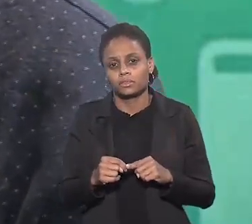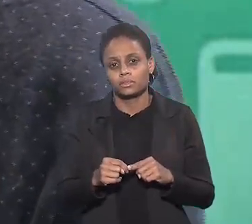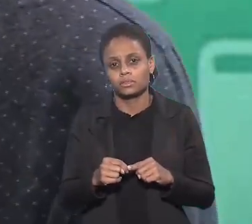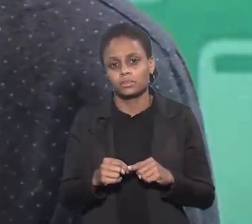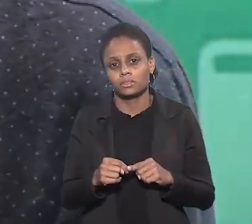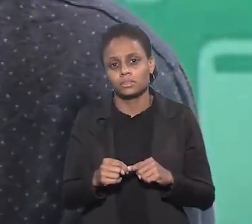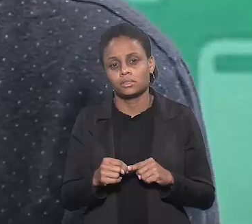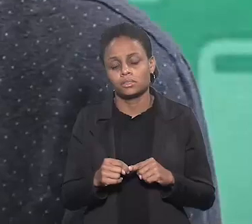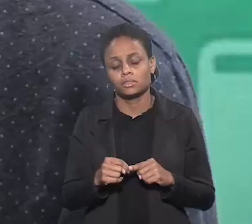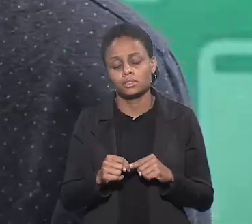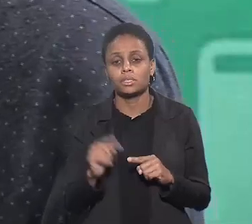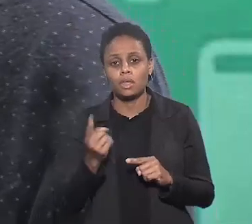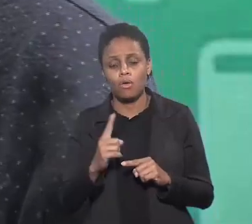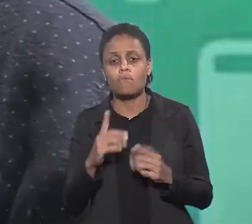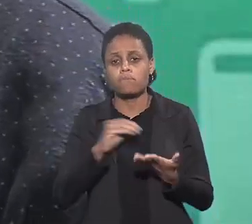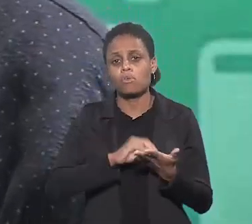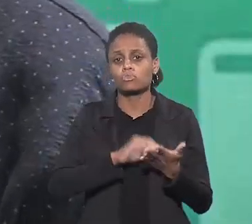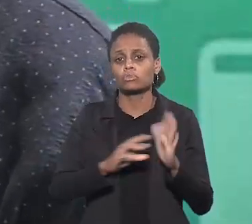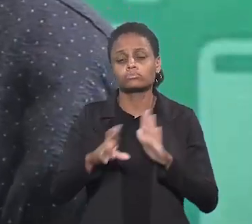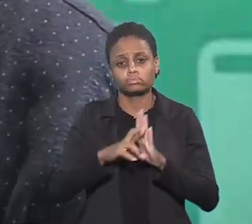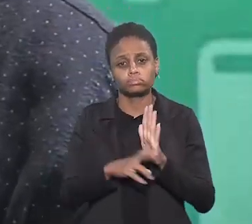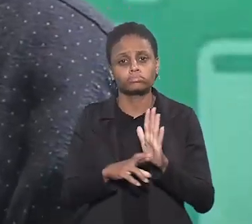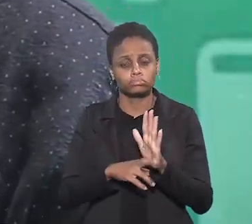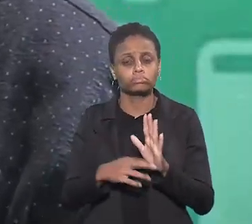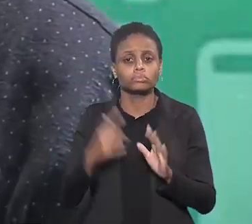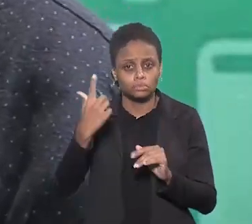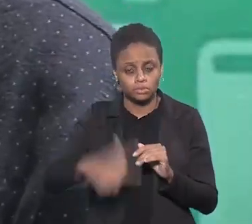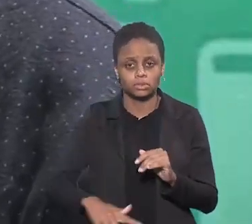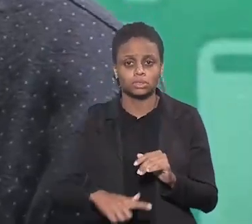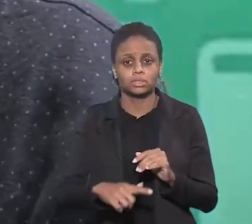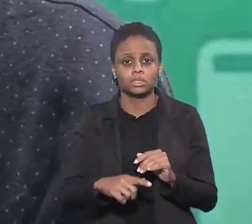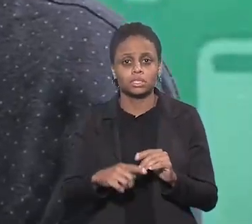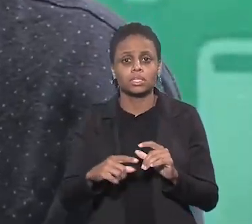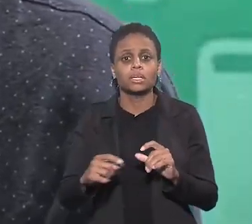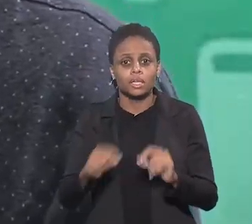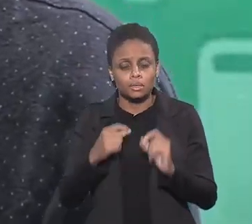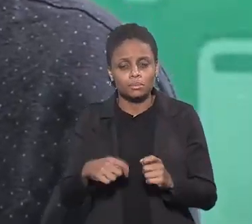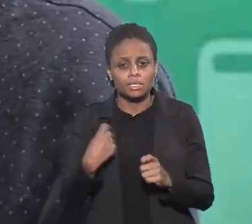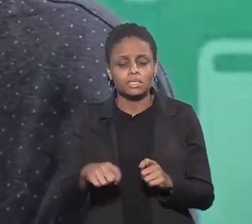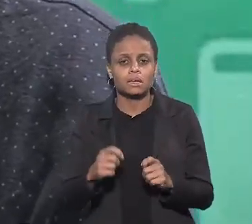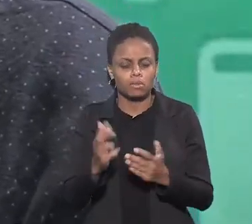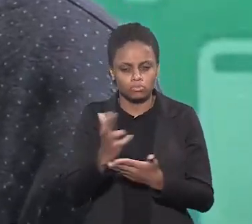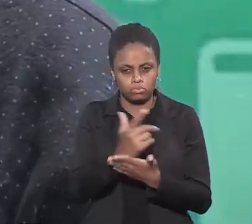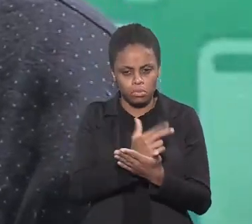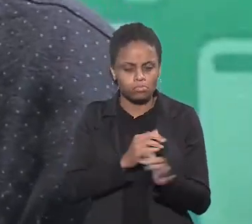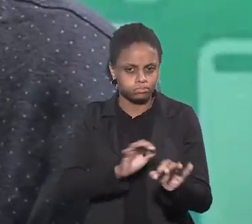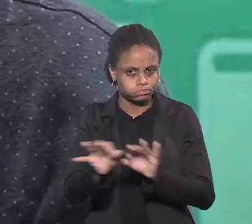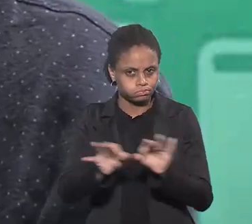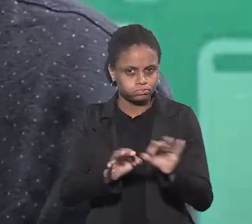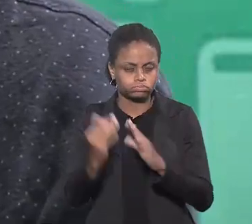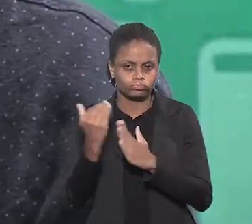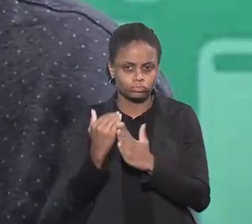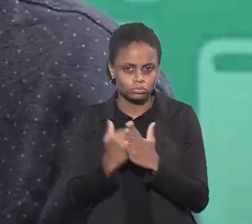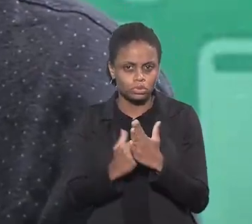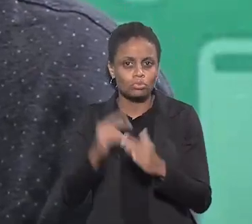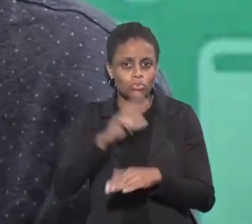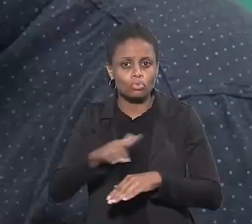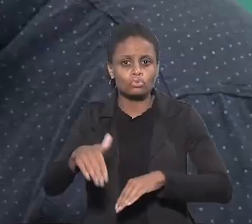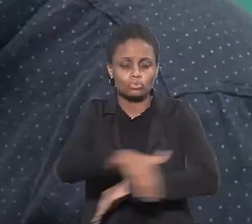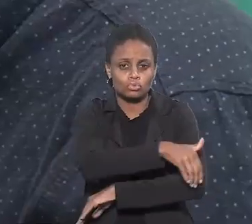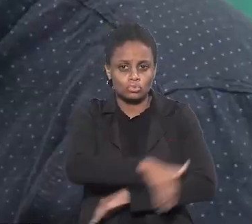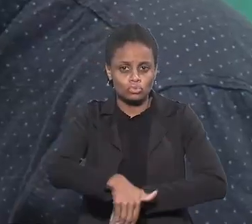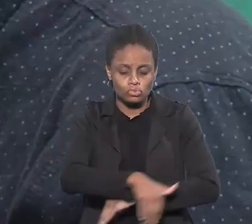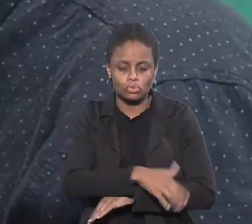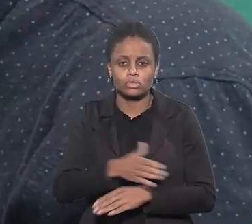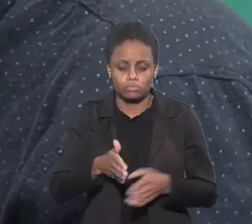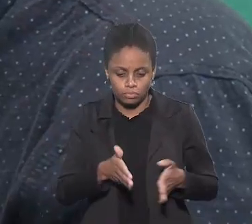alguma regulamentação a mais que efetivamente faria o planejamento e o uso efetivo das